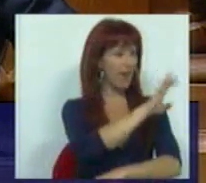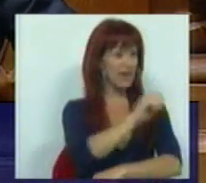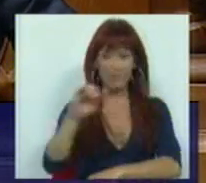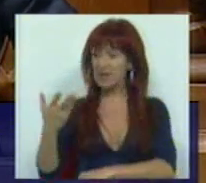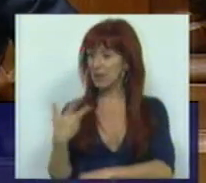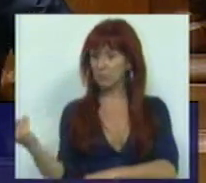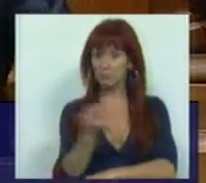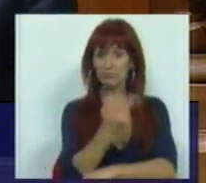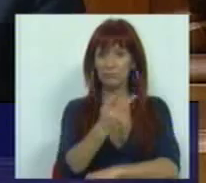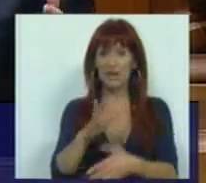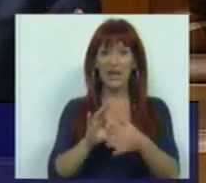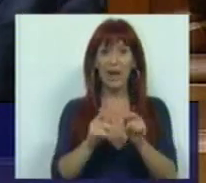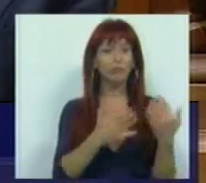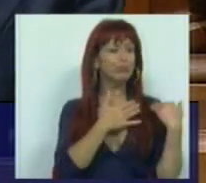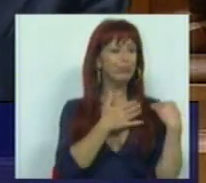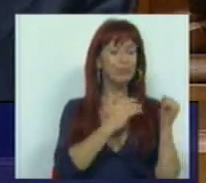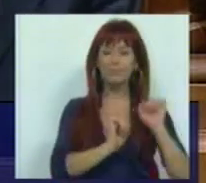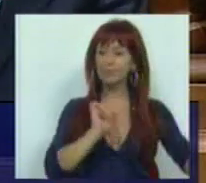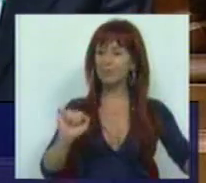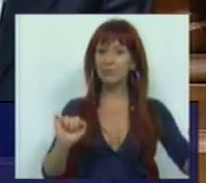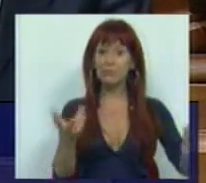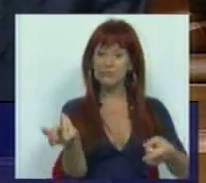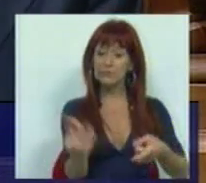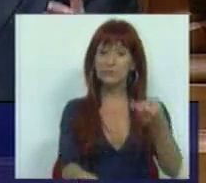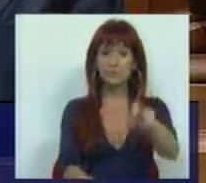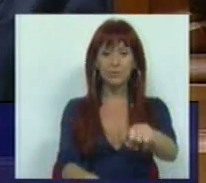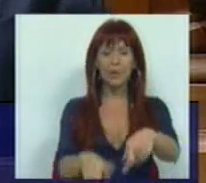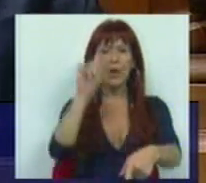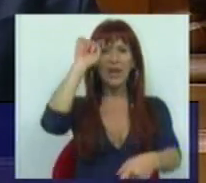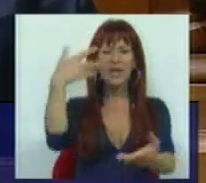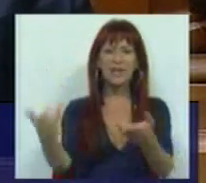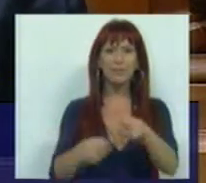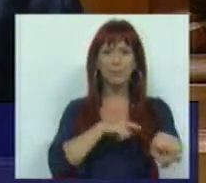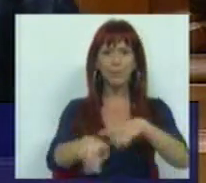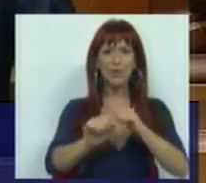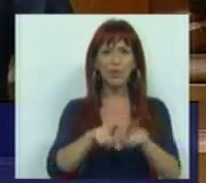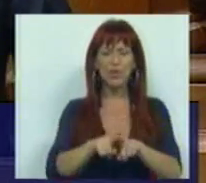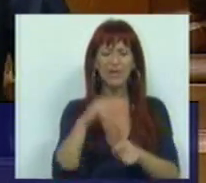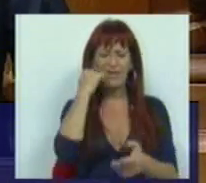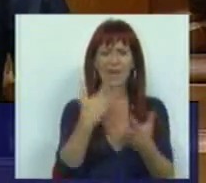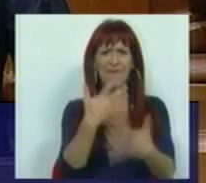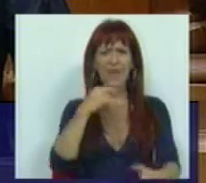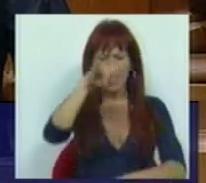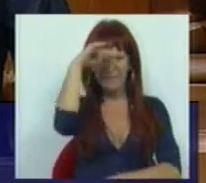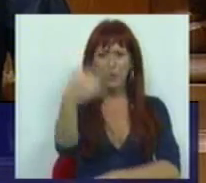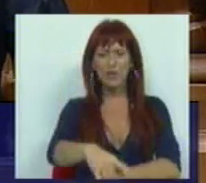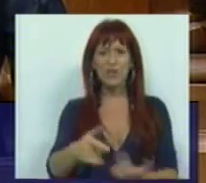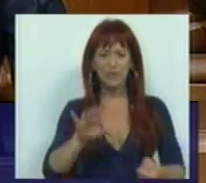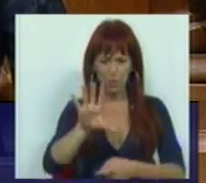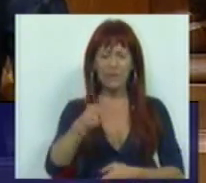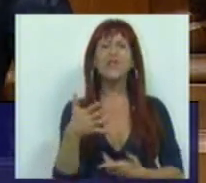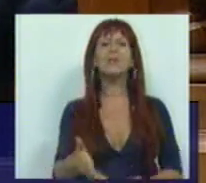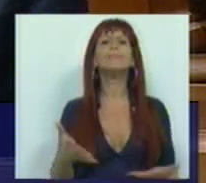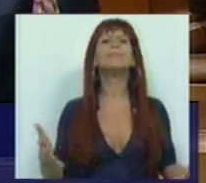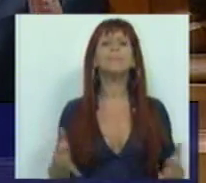o PSD sobre a responsabilidade do surgimento da crise política e do agravamento das dificuldades no